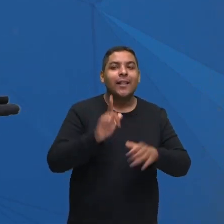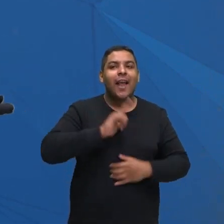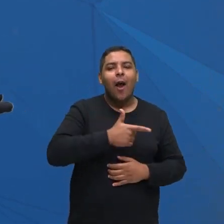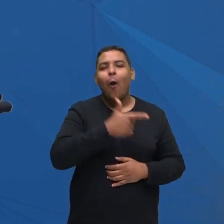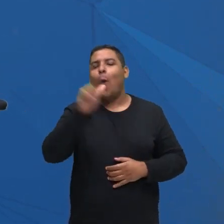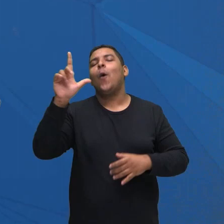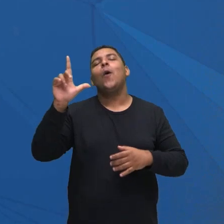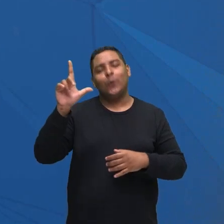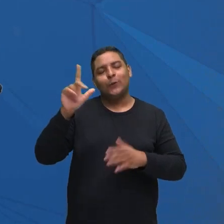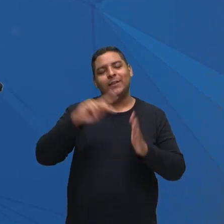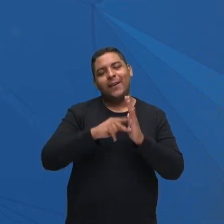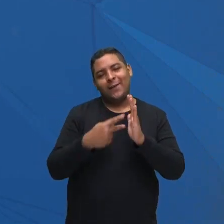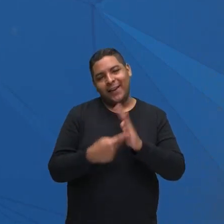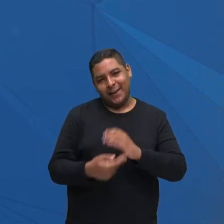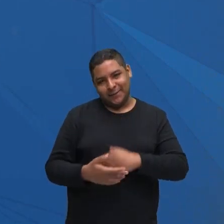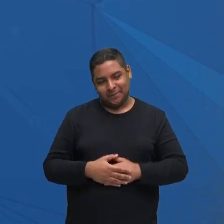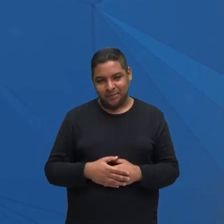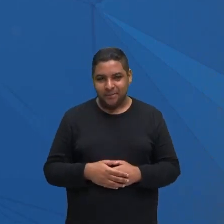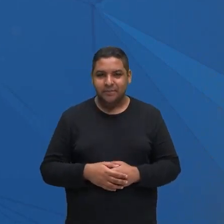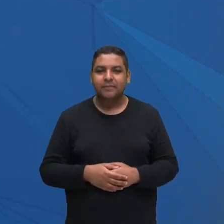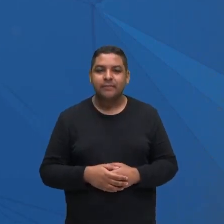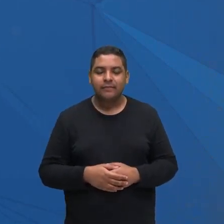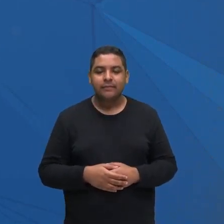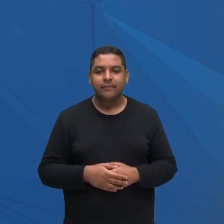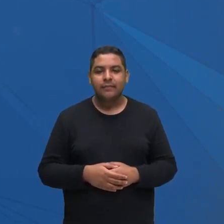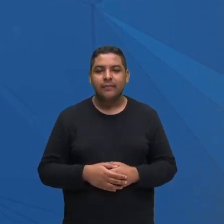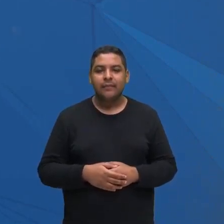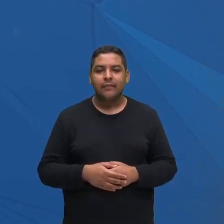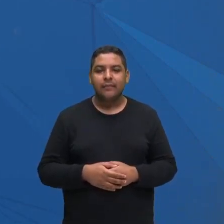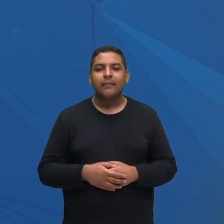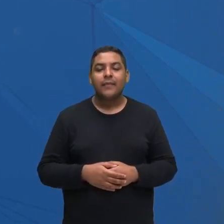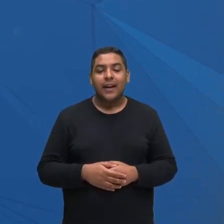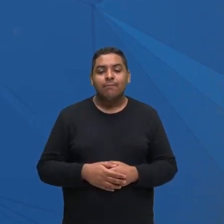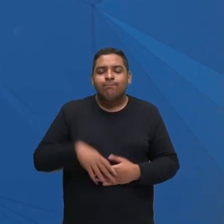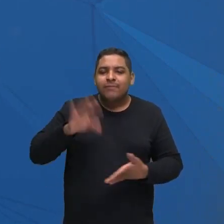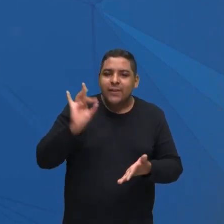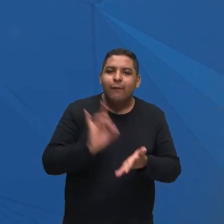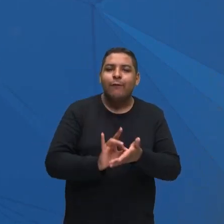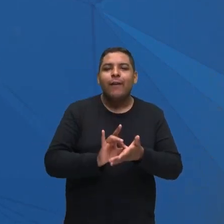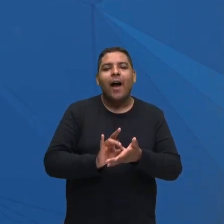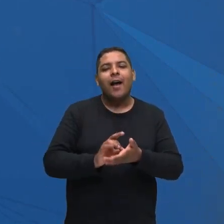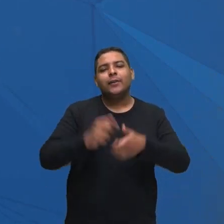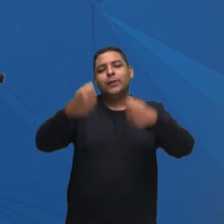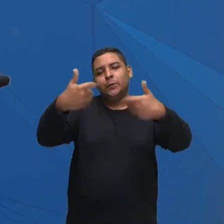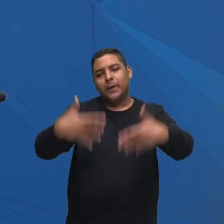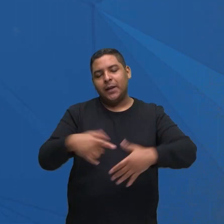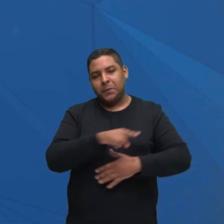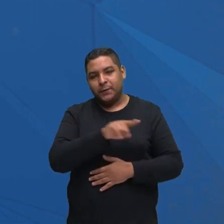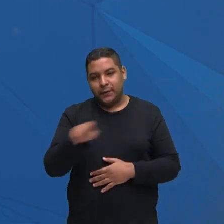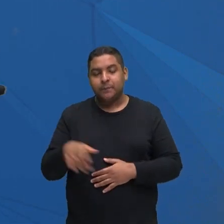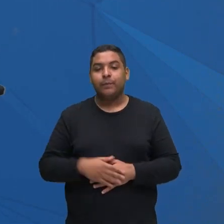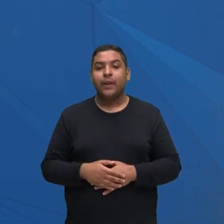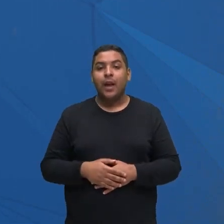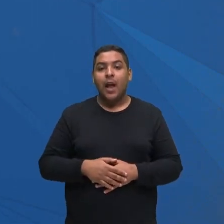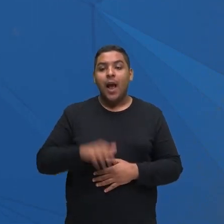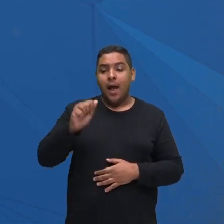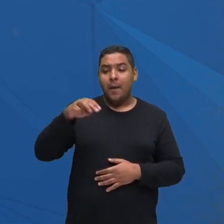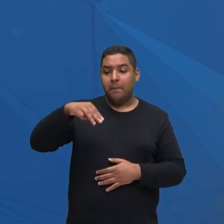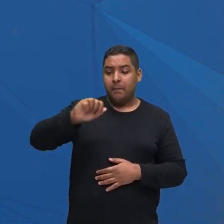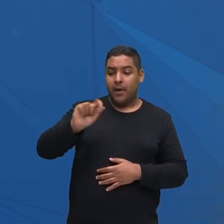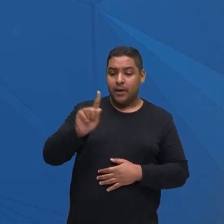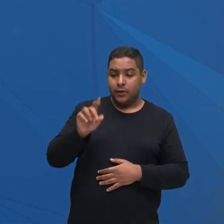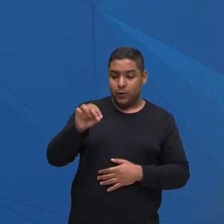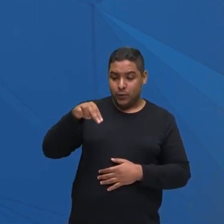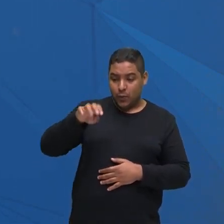outro significado, claro. E é realmente isso que eu quero trazer para vocês. O amazonês é um exemplo e vocês aí, ó,